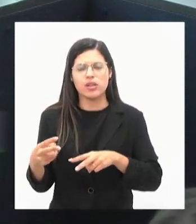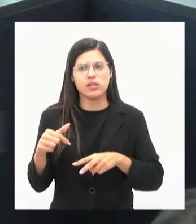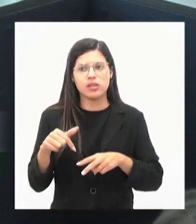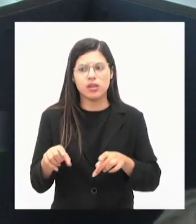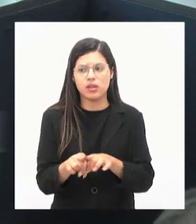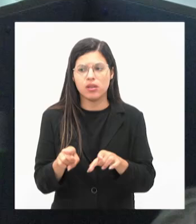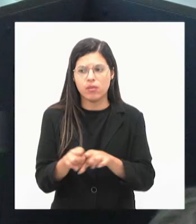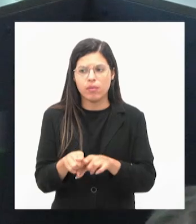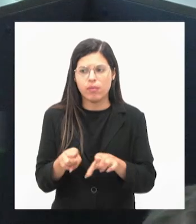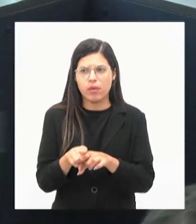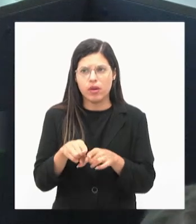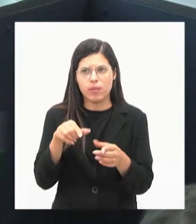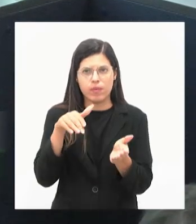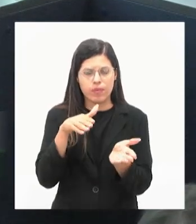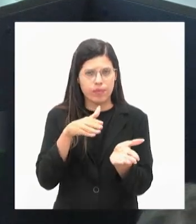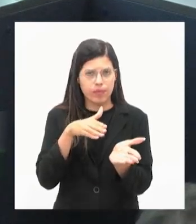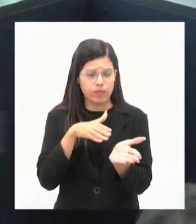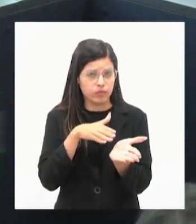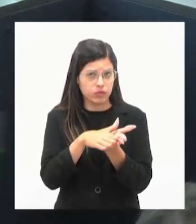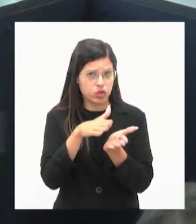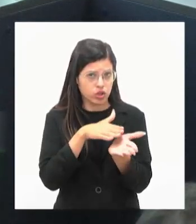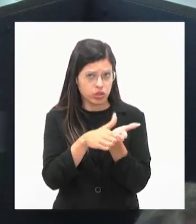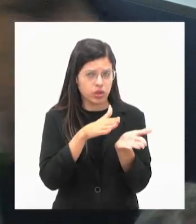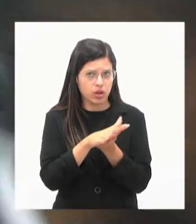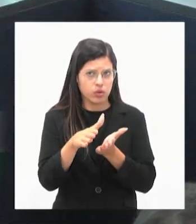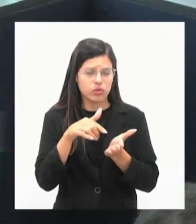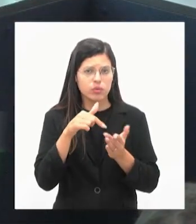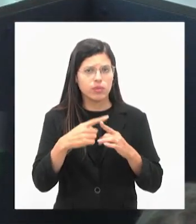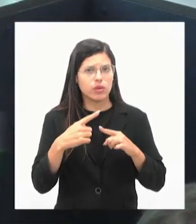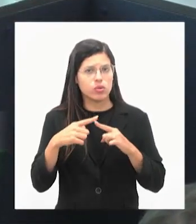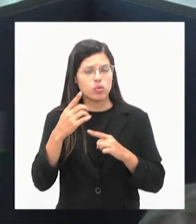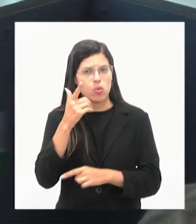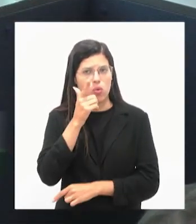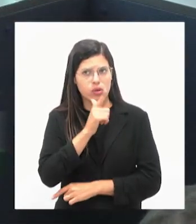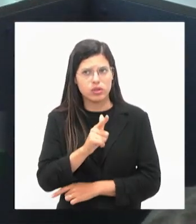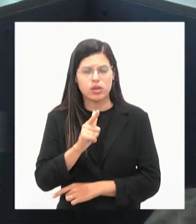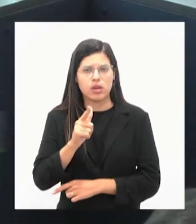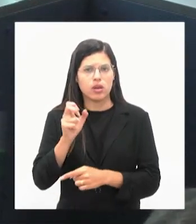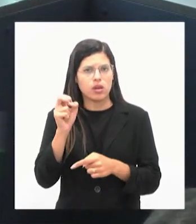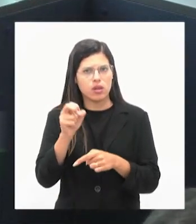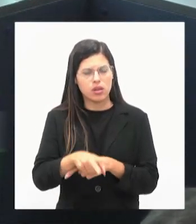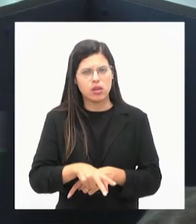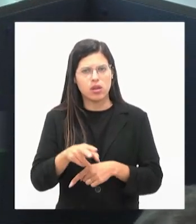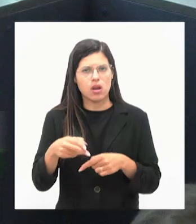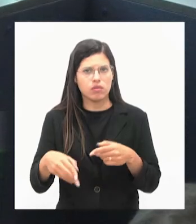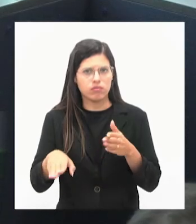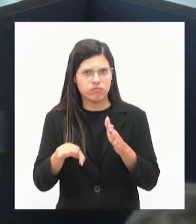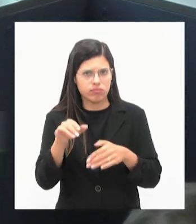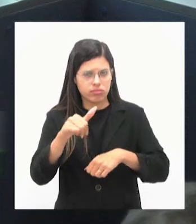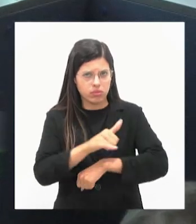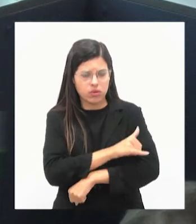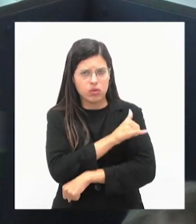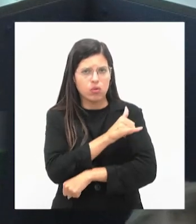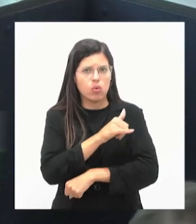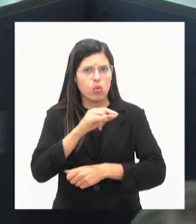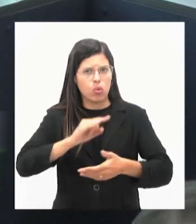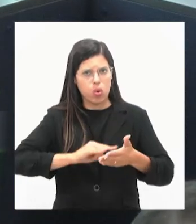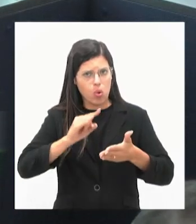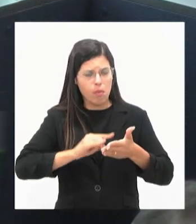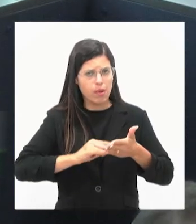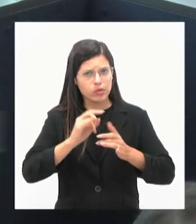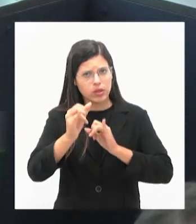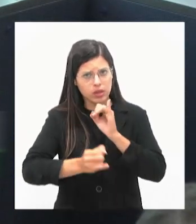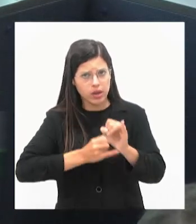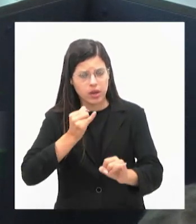Xerox. Porque a gente consegue embarcar no aeroporto, no avião, com documento eletrônico, a lei federal. Eu fui abordado